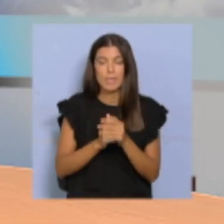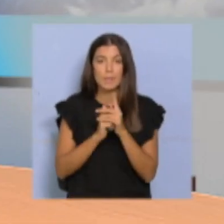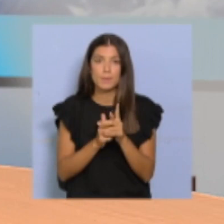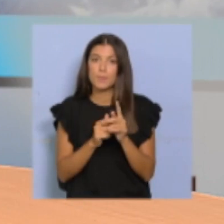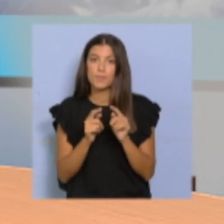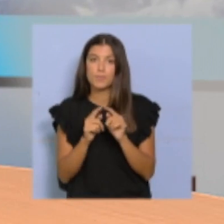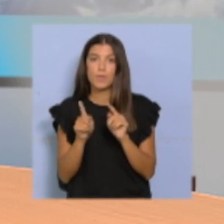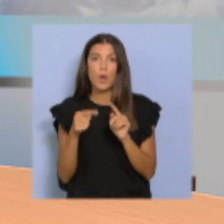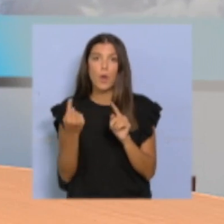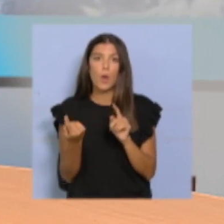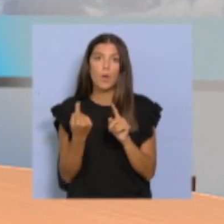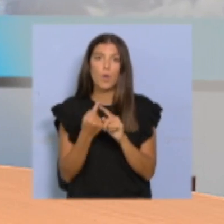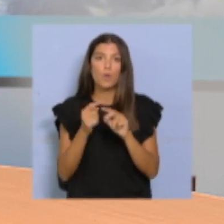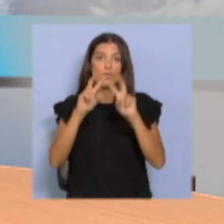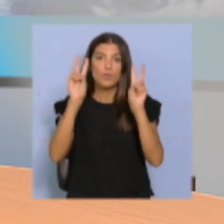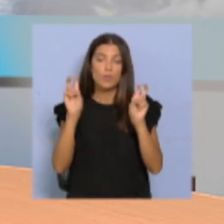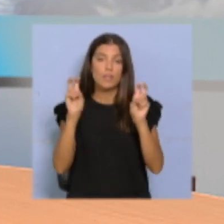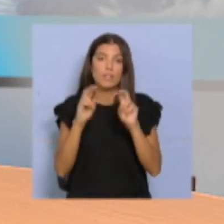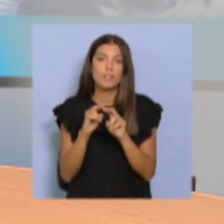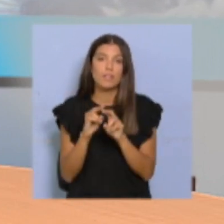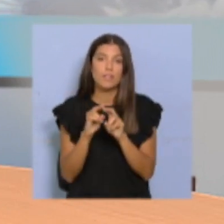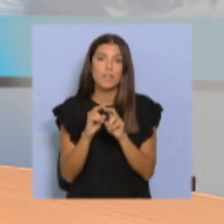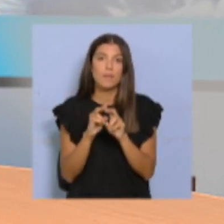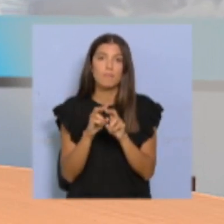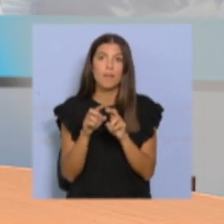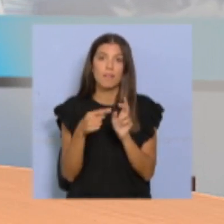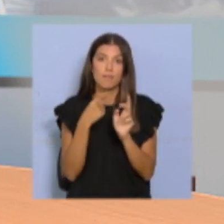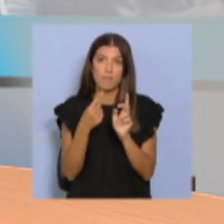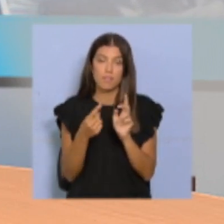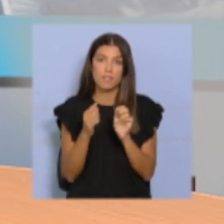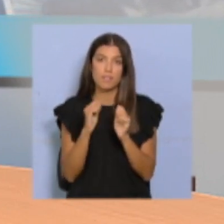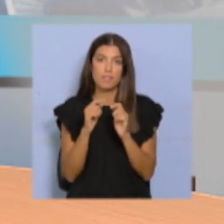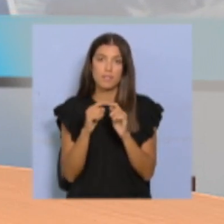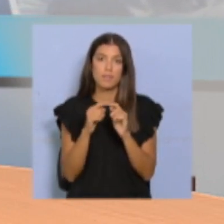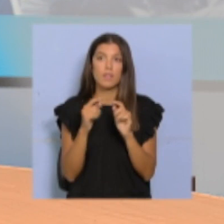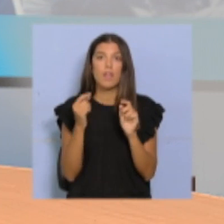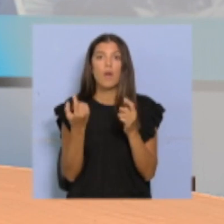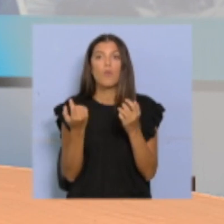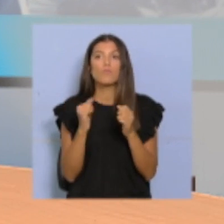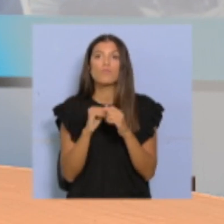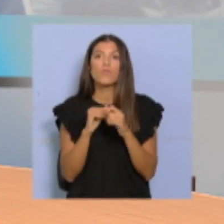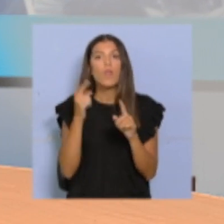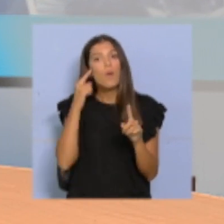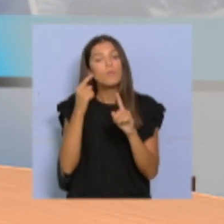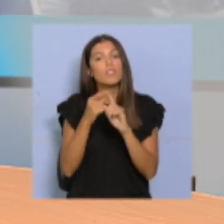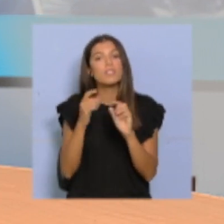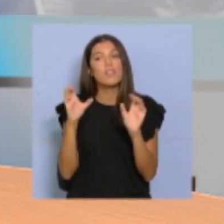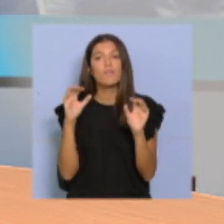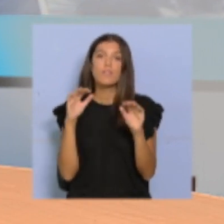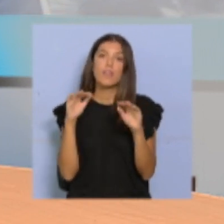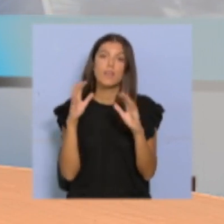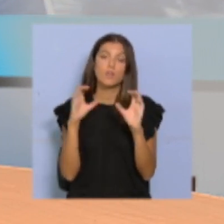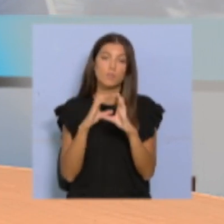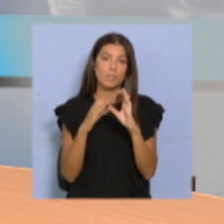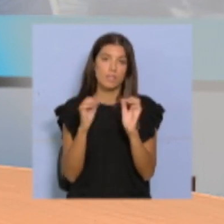tema, um dos aspectos que é referido é também o papel da comunicação social em tempo de pandemia, diante da impossibilidade de